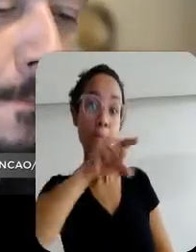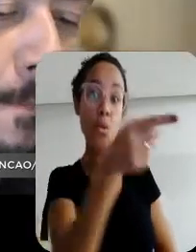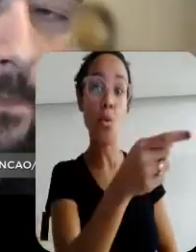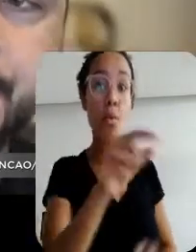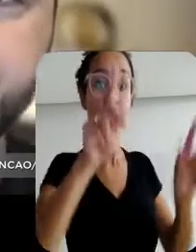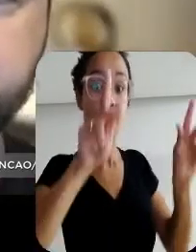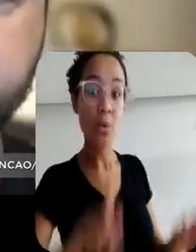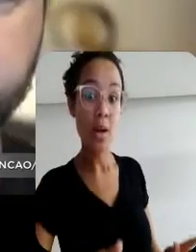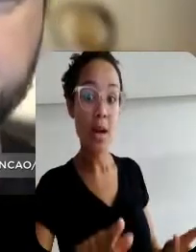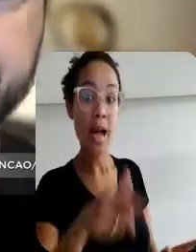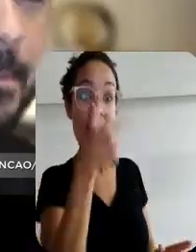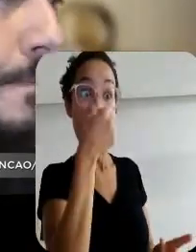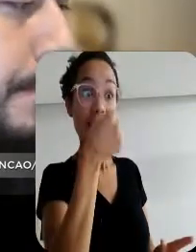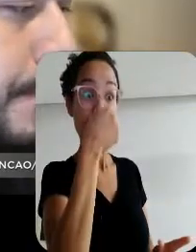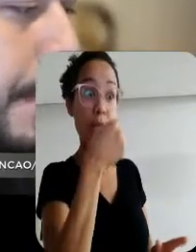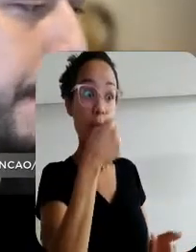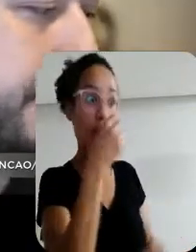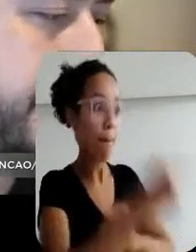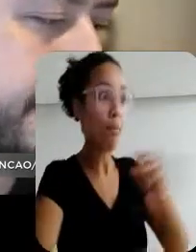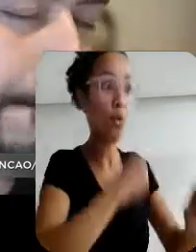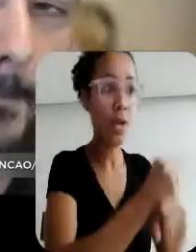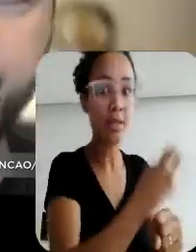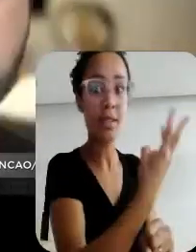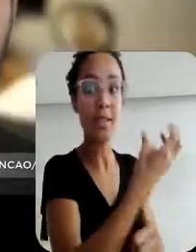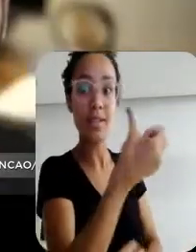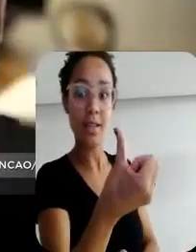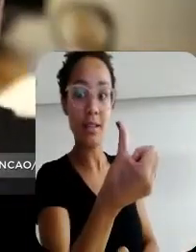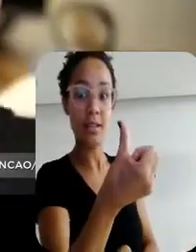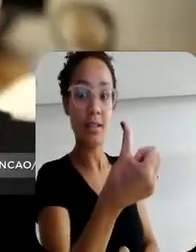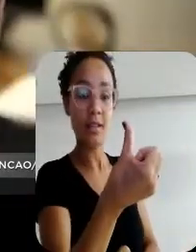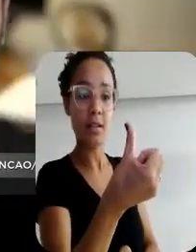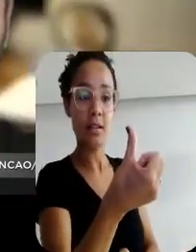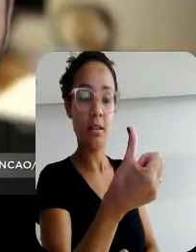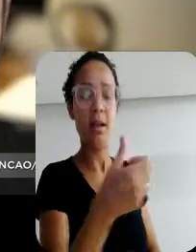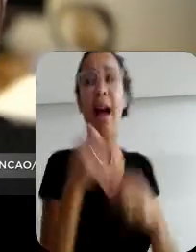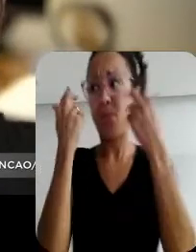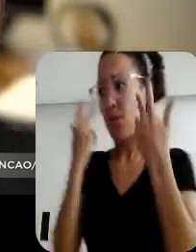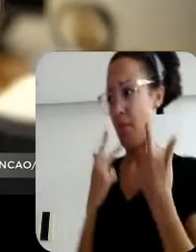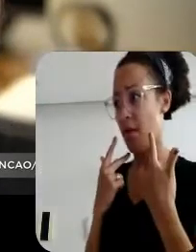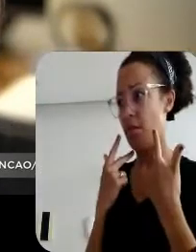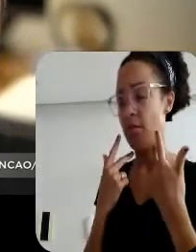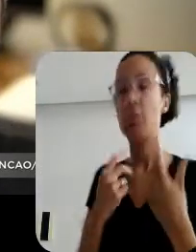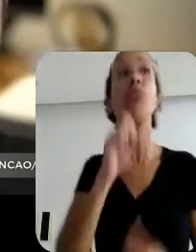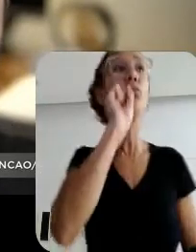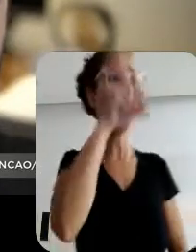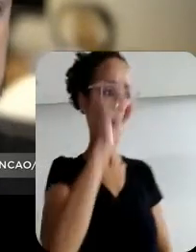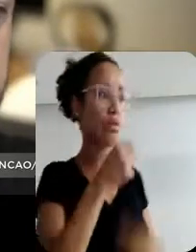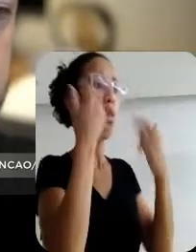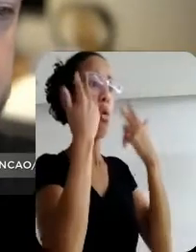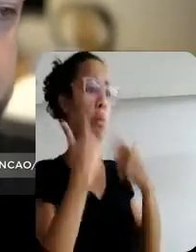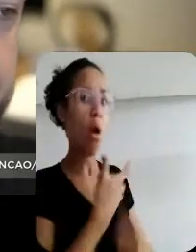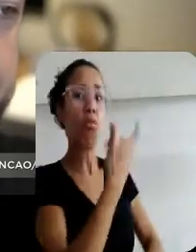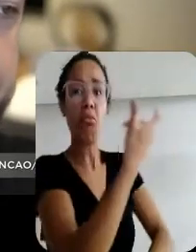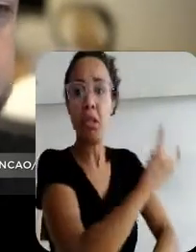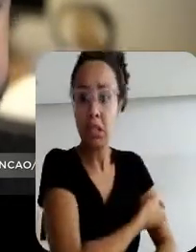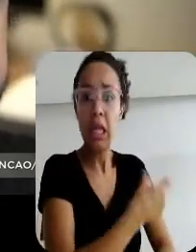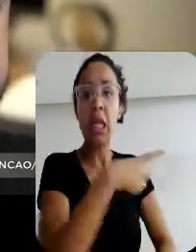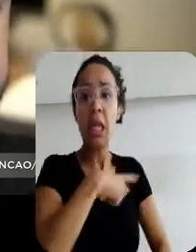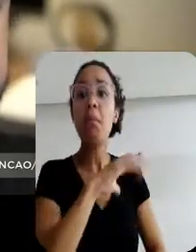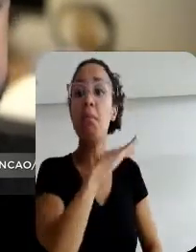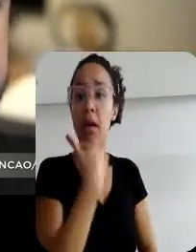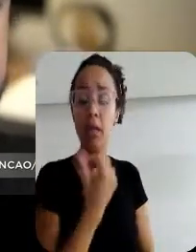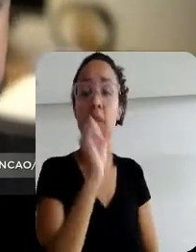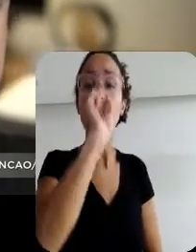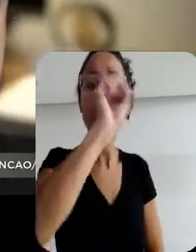Com vacina e com tudo. Ela mata mais do que isso, porque ela infecta muita gente. A gripe espanhola matou 100 milhões de pessoas. Nossa.